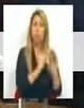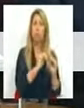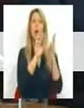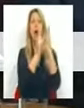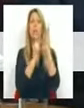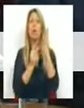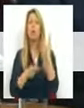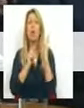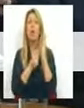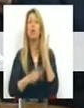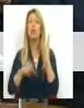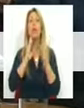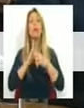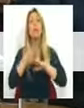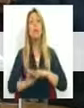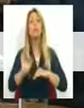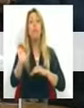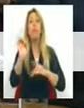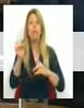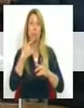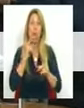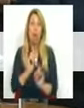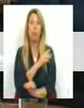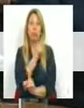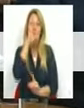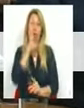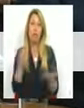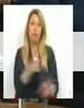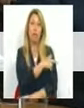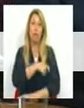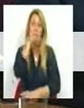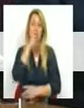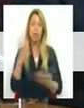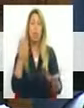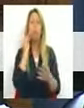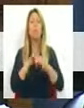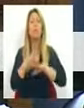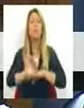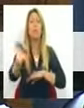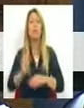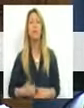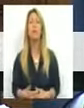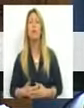que interveio em nome do Estado nessas situações?